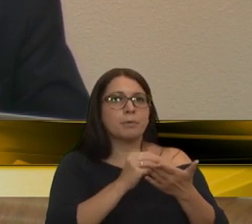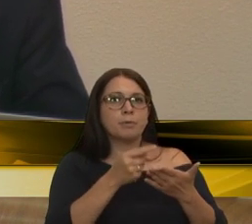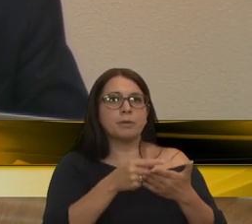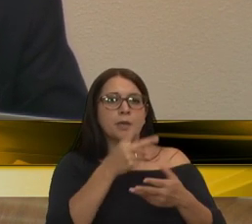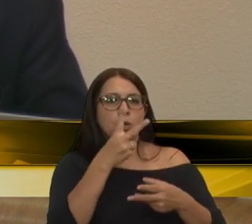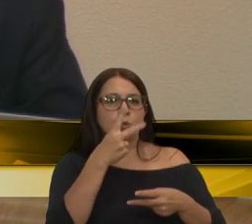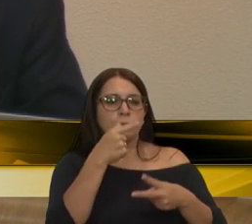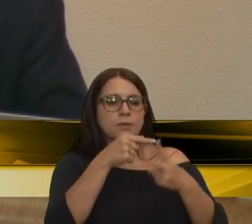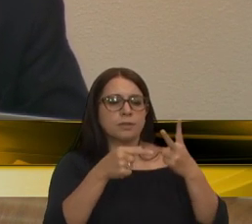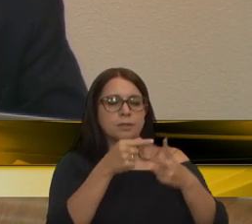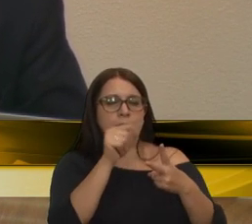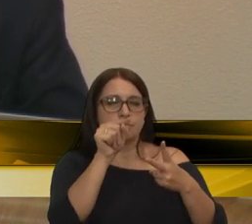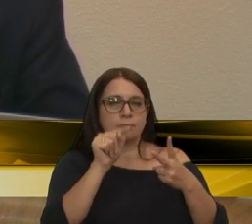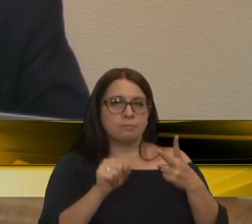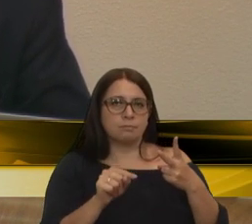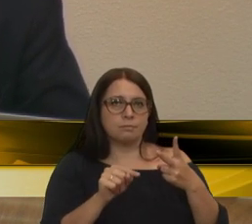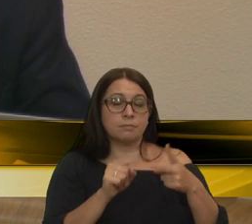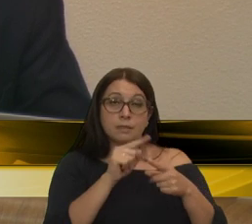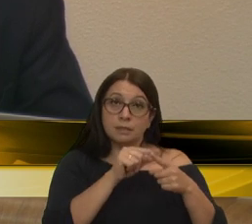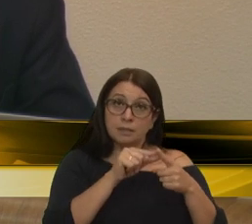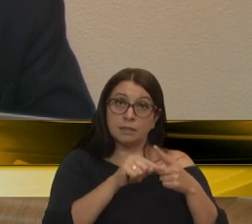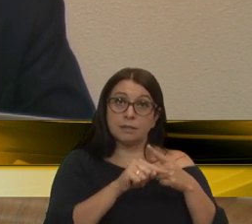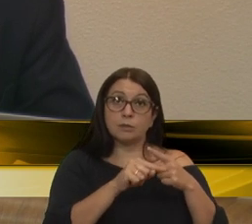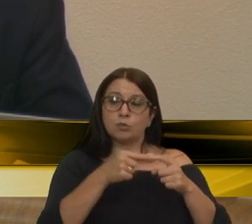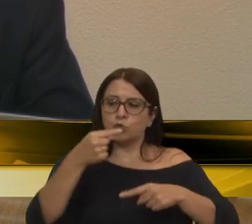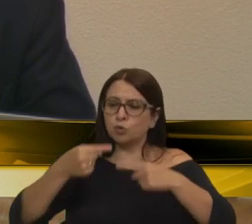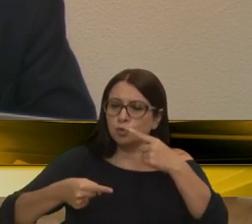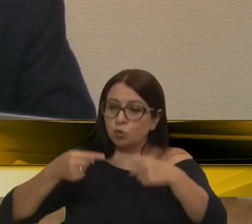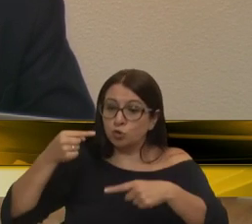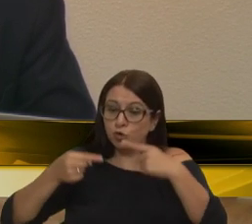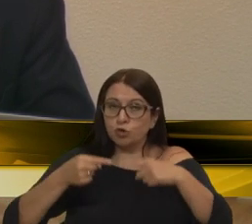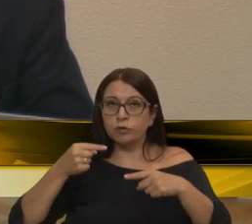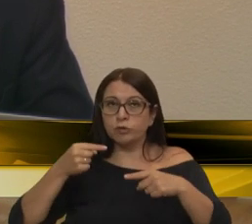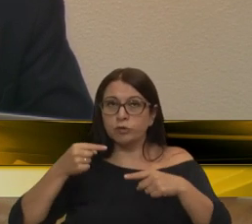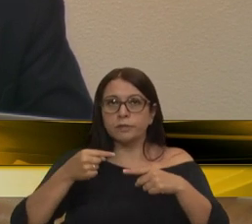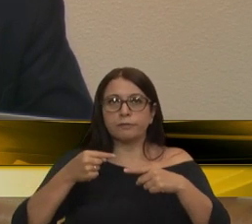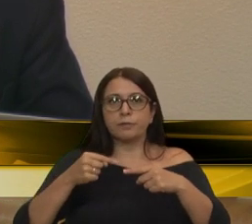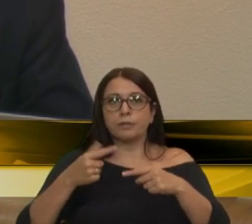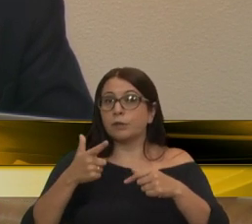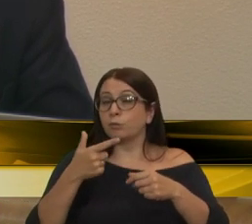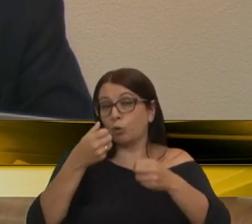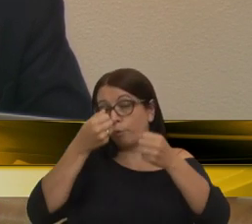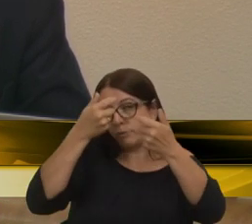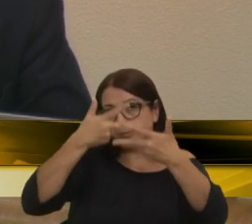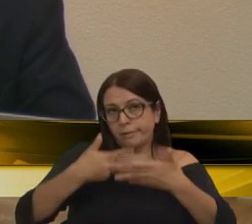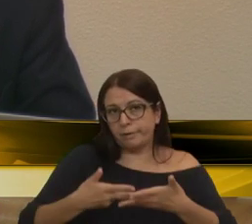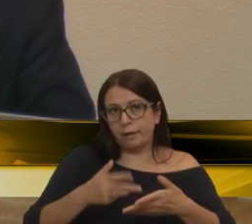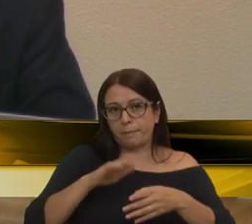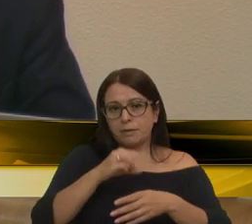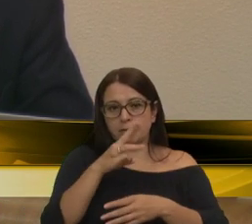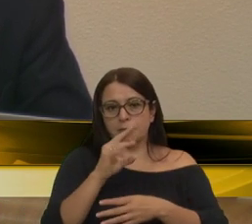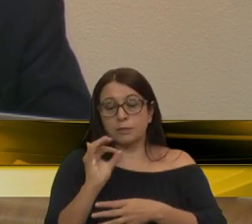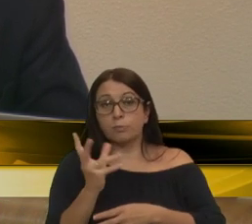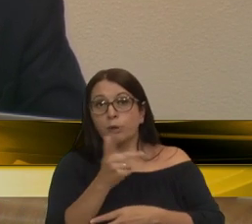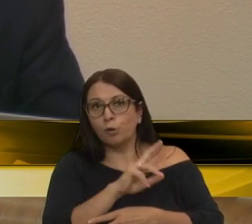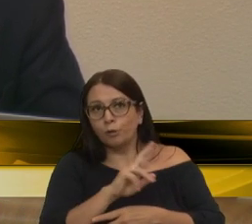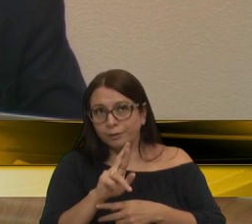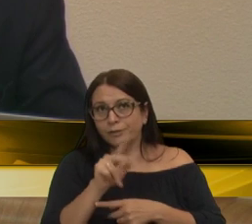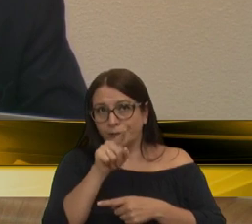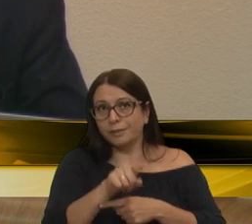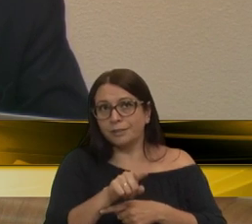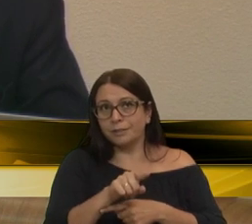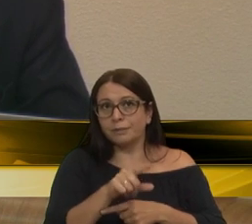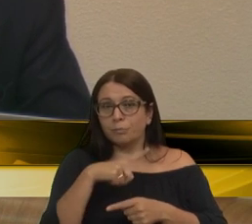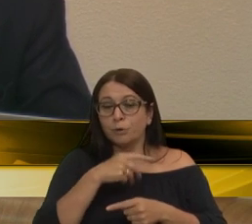duas partes, os amplamente discutidos e incontroversos, mais de 300 milhões, referidos